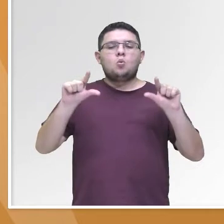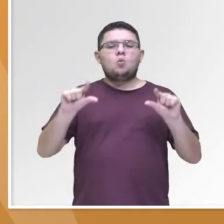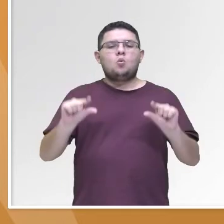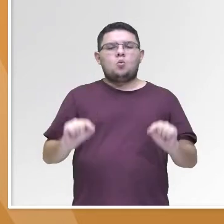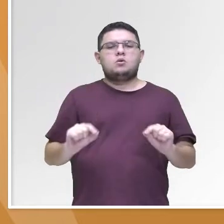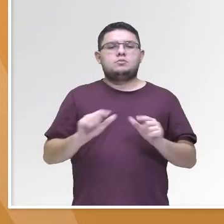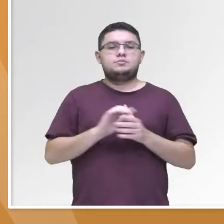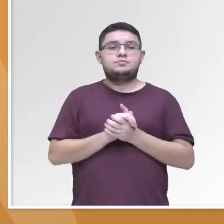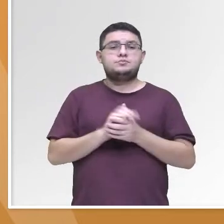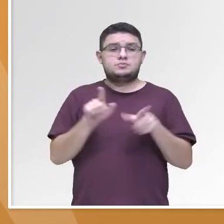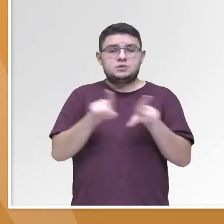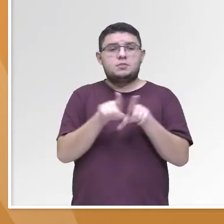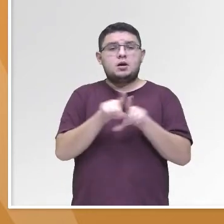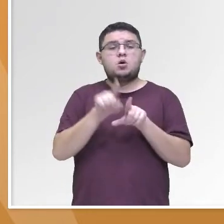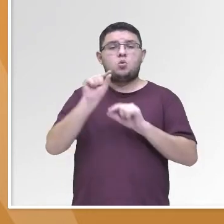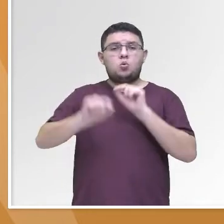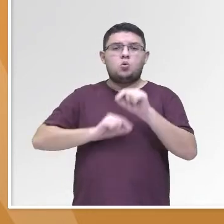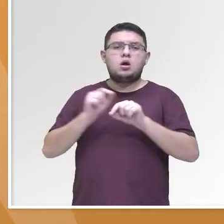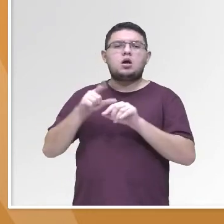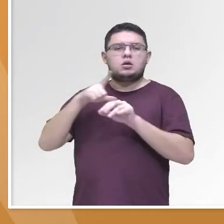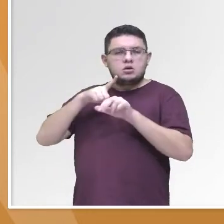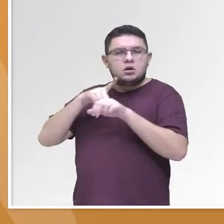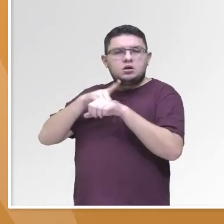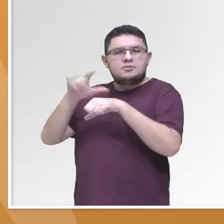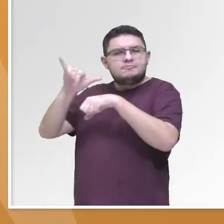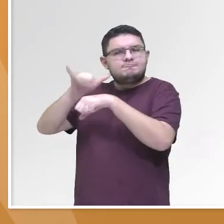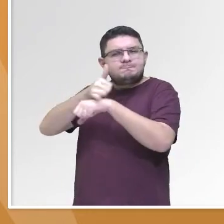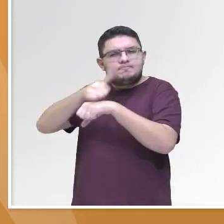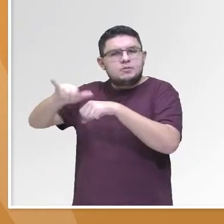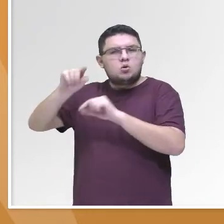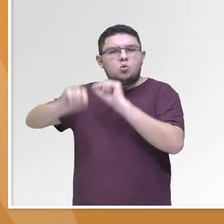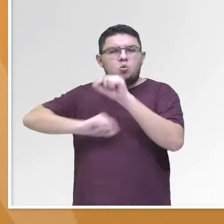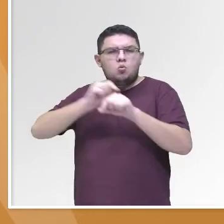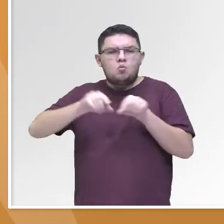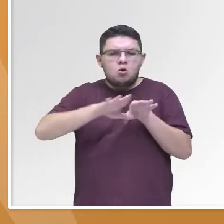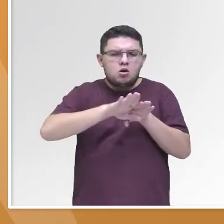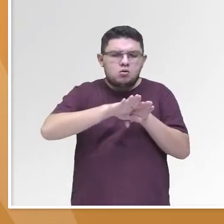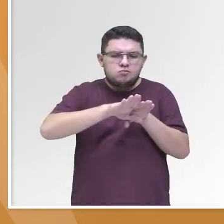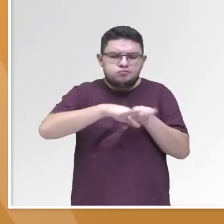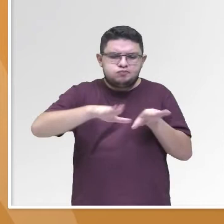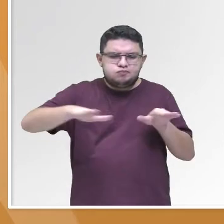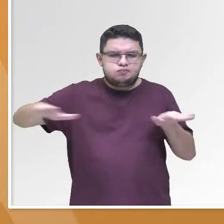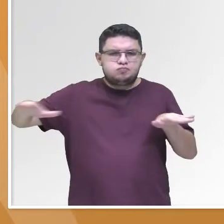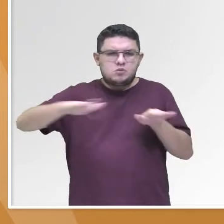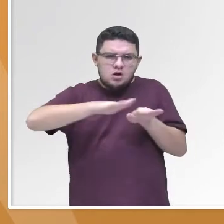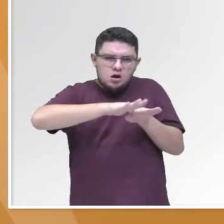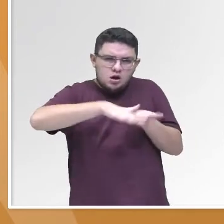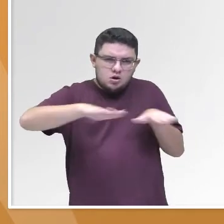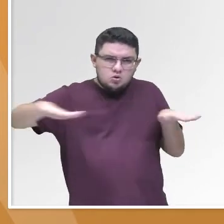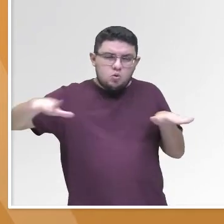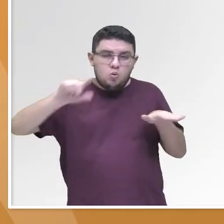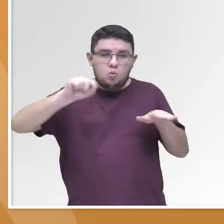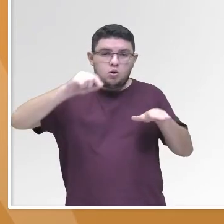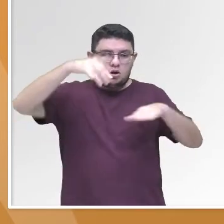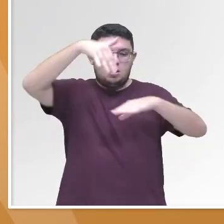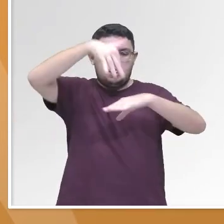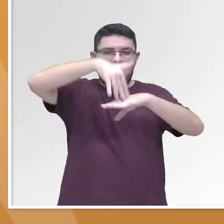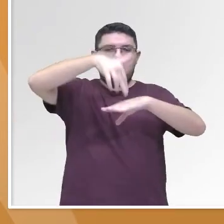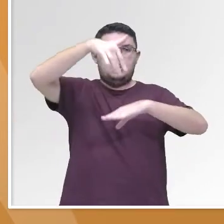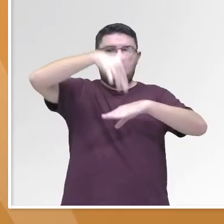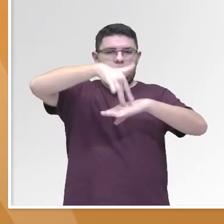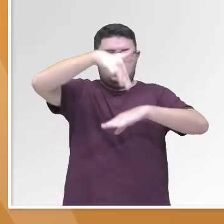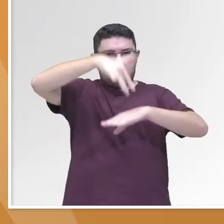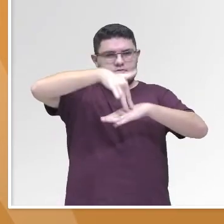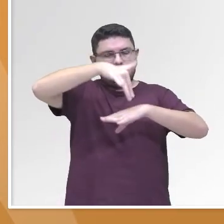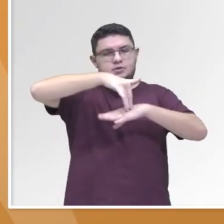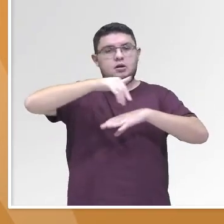a impermeabilização, né, que não vai ter ali no sistema de tratamento do chorume, né? Então é possível que